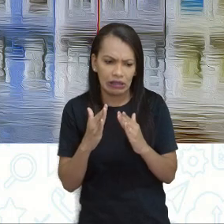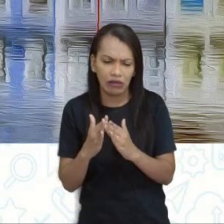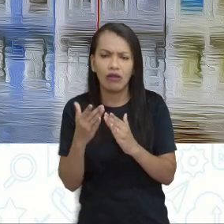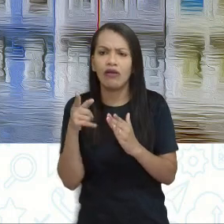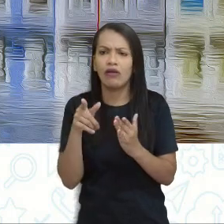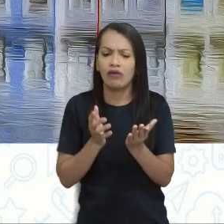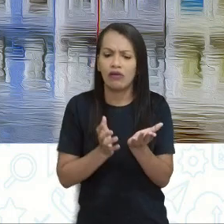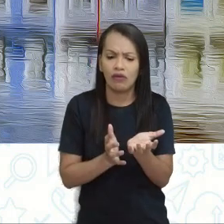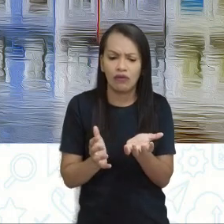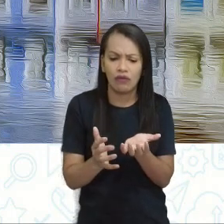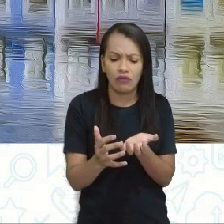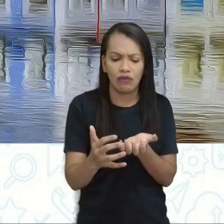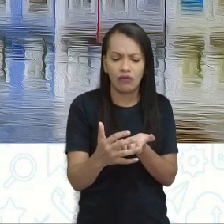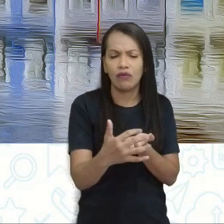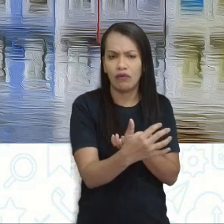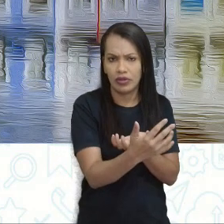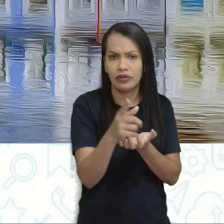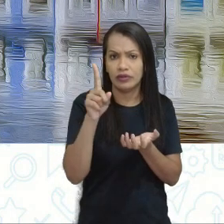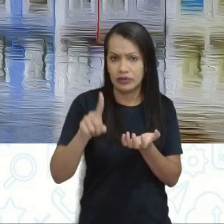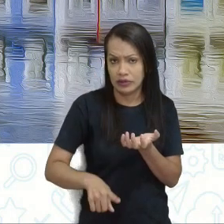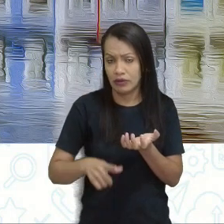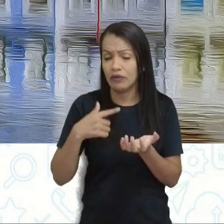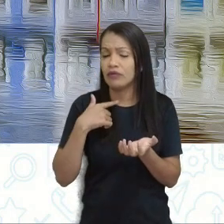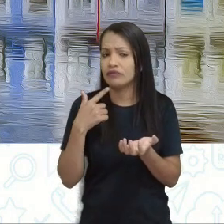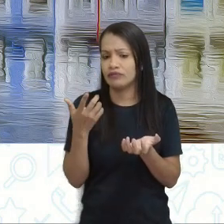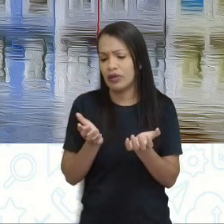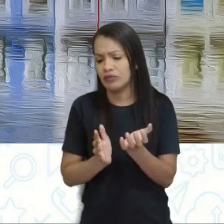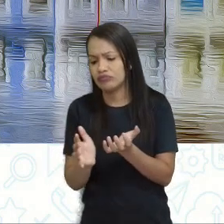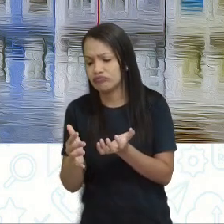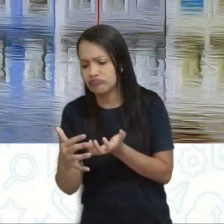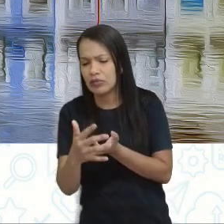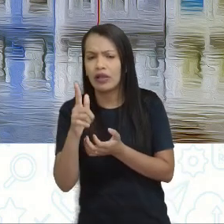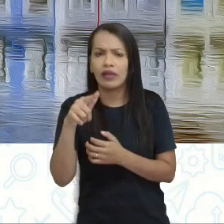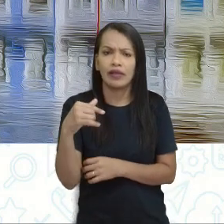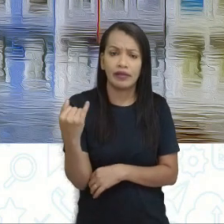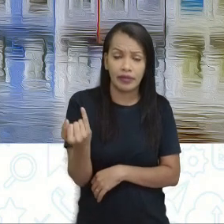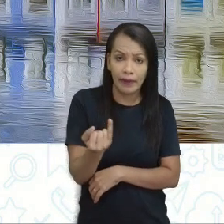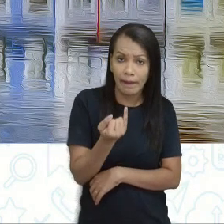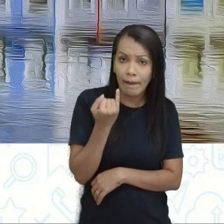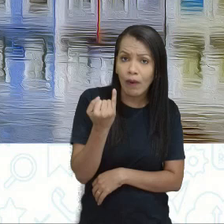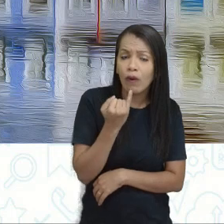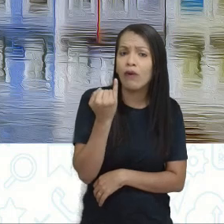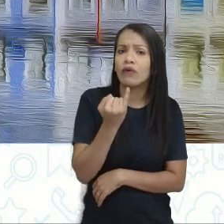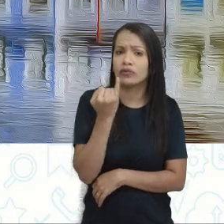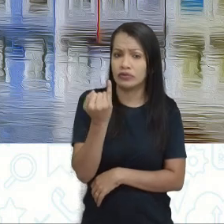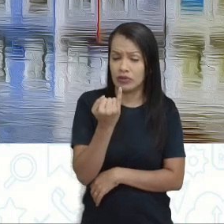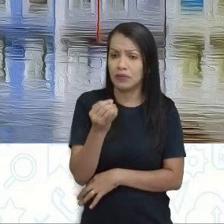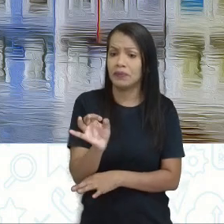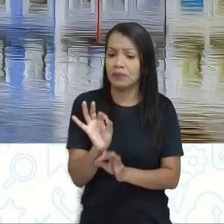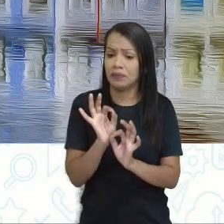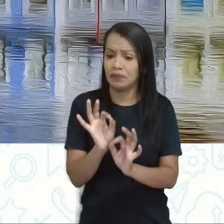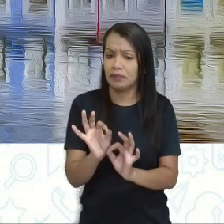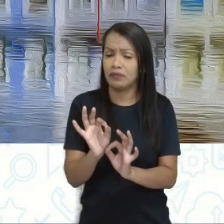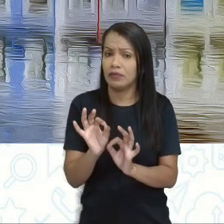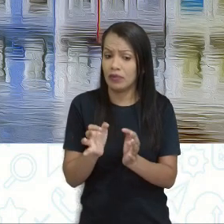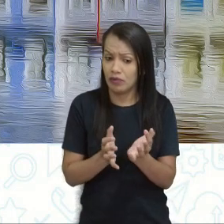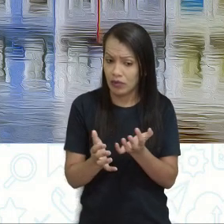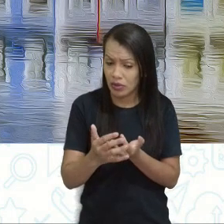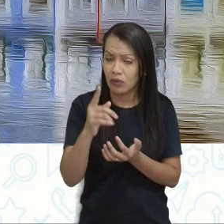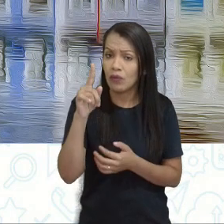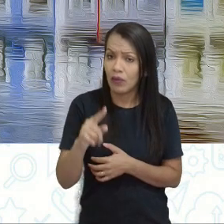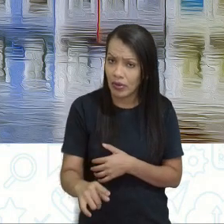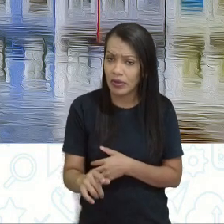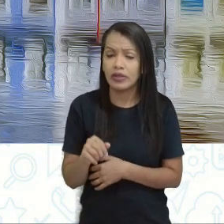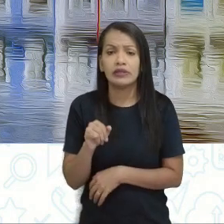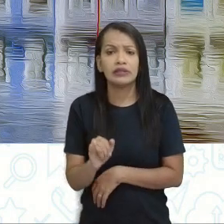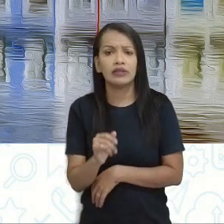aí atravessando essa cidade, né, o quão importante e generoso esse rio é.